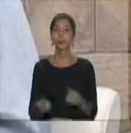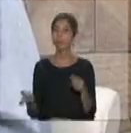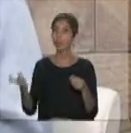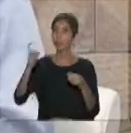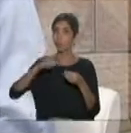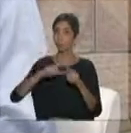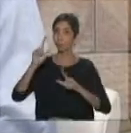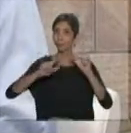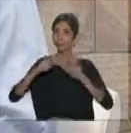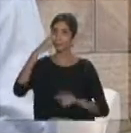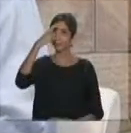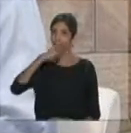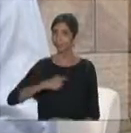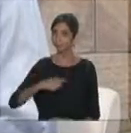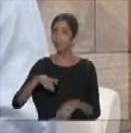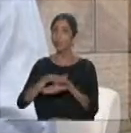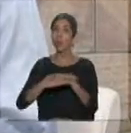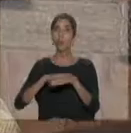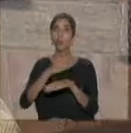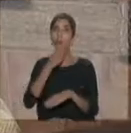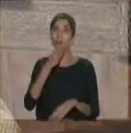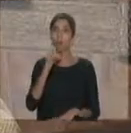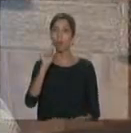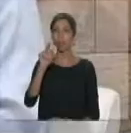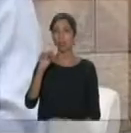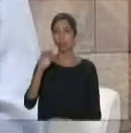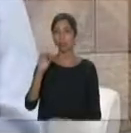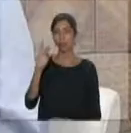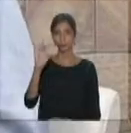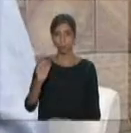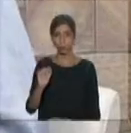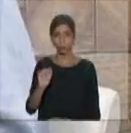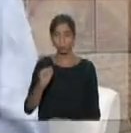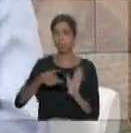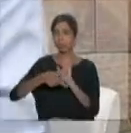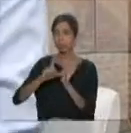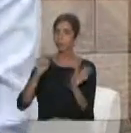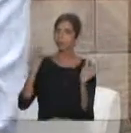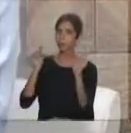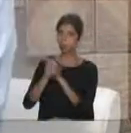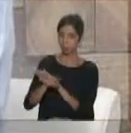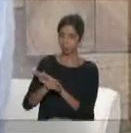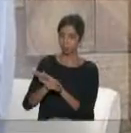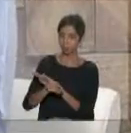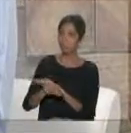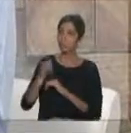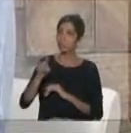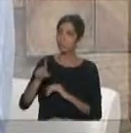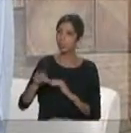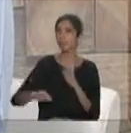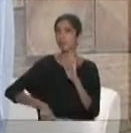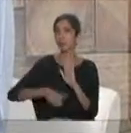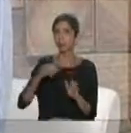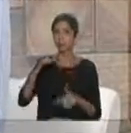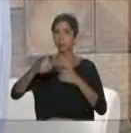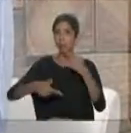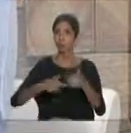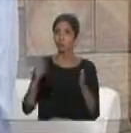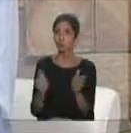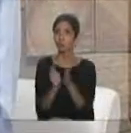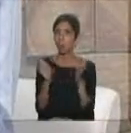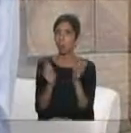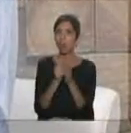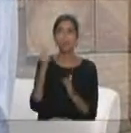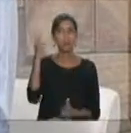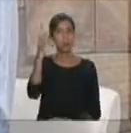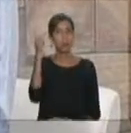Voltando no perfil de hoje, eu estou conversando com o acadêmico Antônio Torres. Deixei uma pergunta para o senhor. Antes, seu primeiro ofício foi como jornalista, eu falei em São Paulo, mas